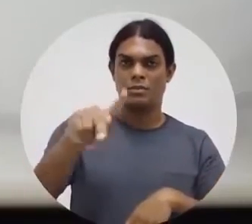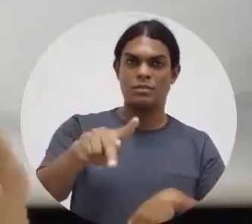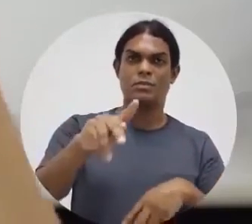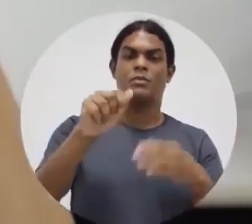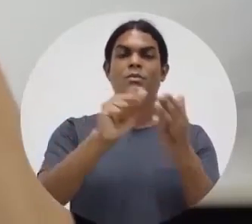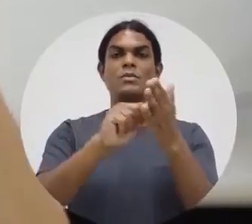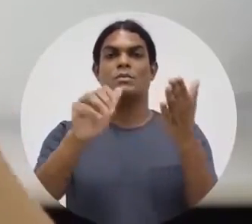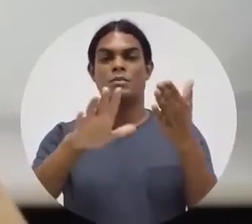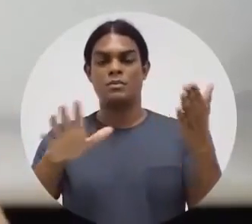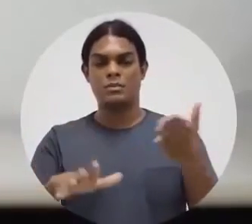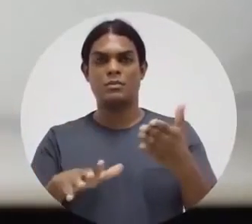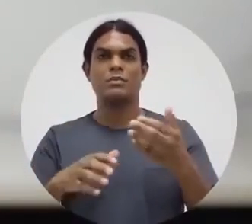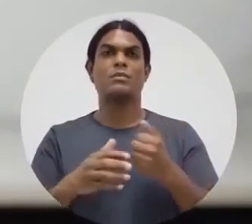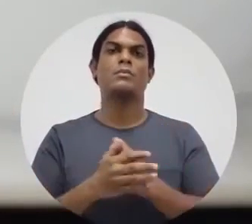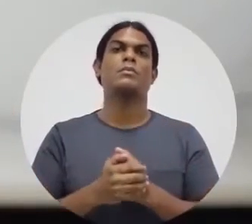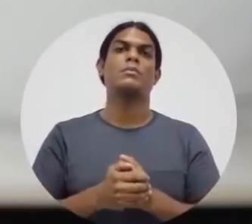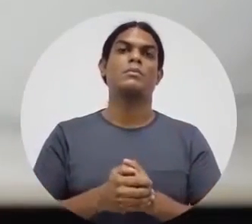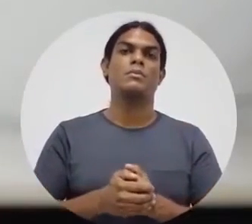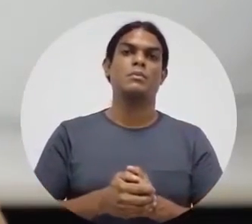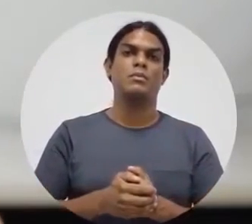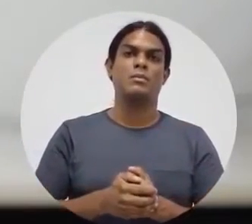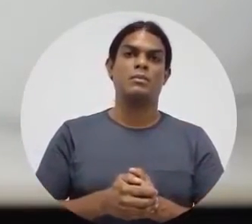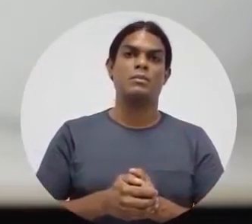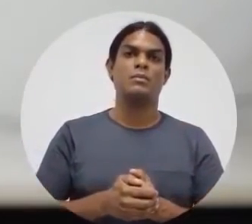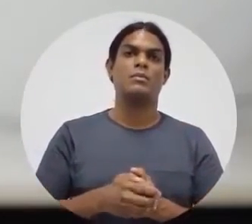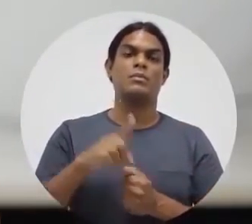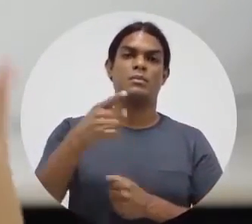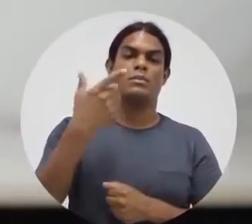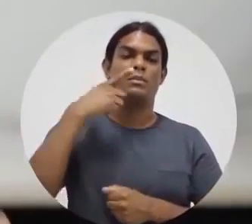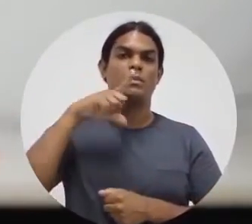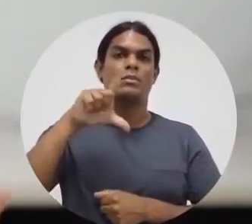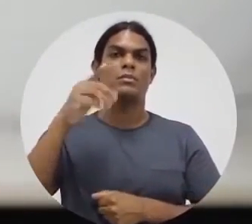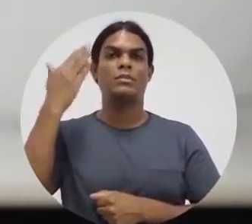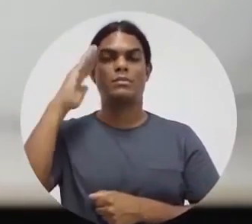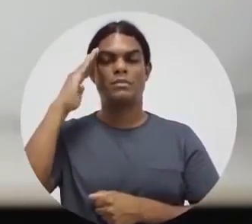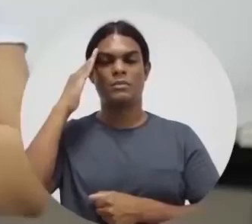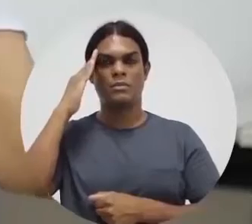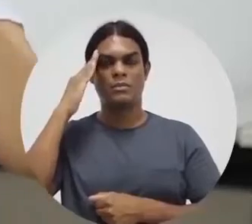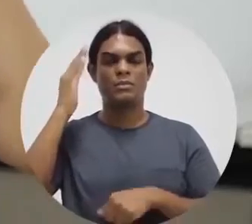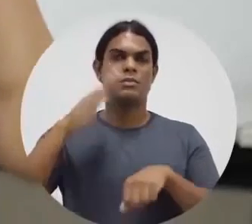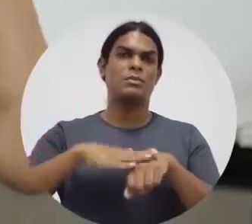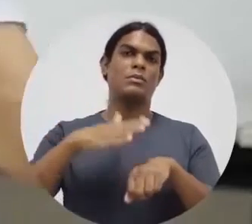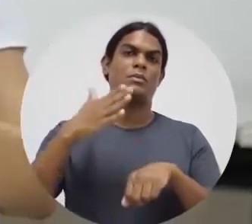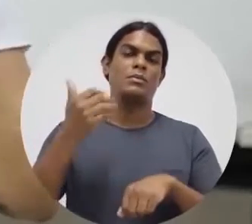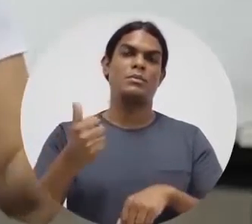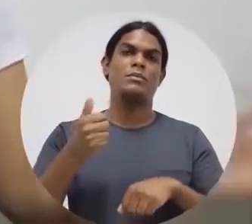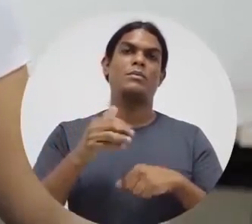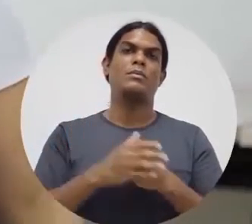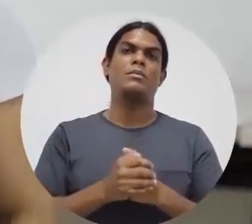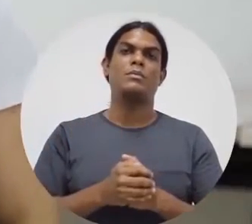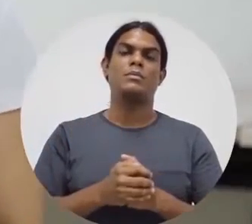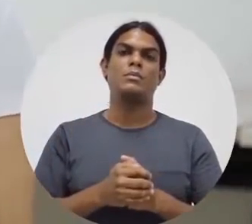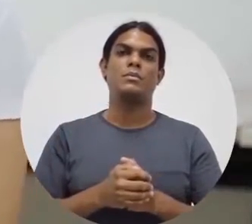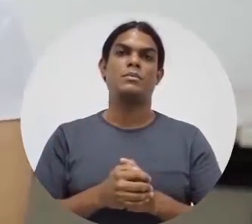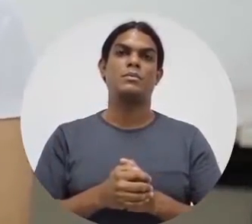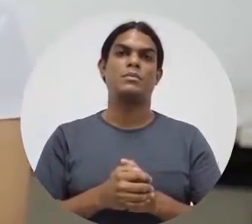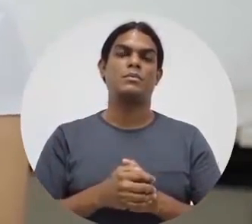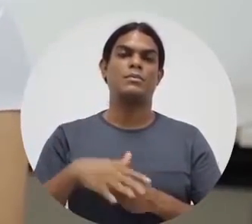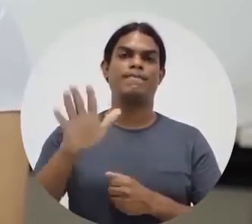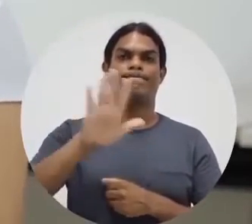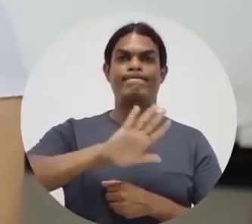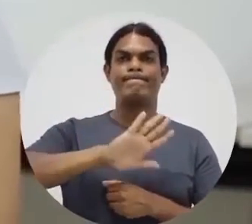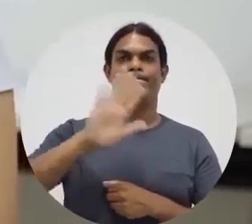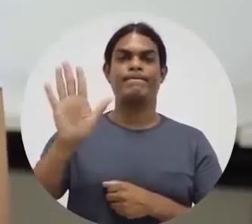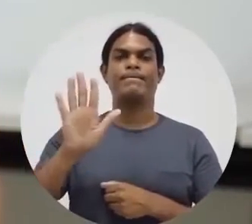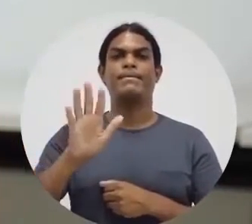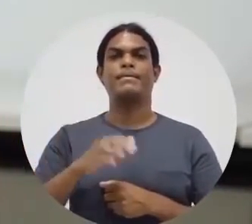material de vocês, façam as atividades para que vocês consigam ter a melhor compreensão. A gente para por aqui na competência 3 e vai se